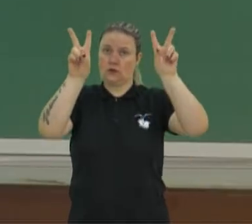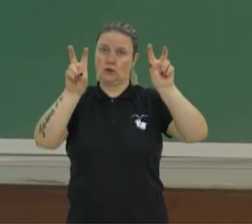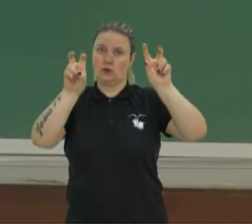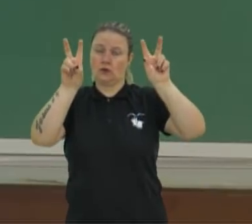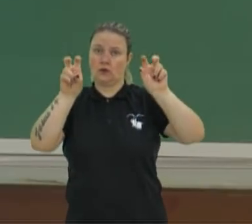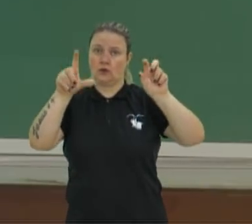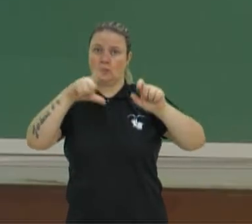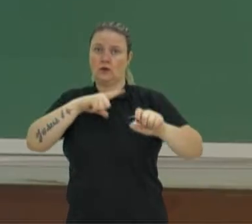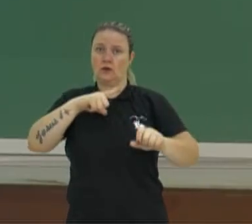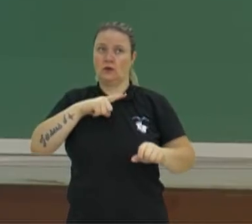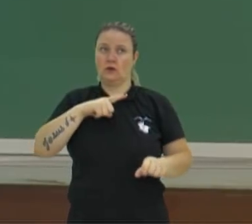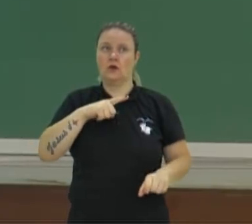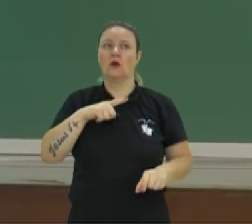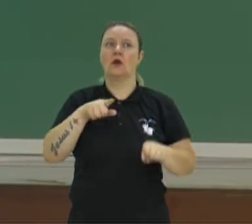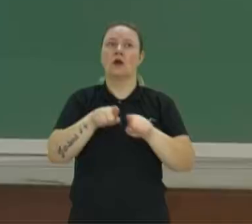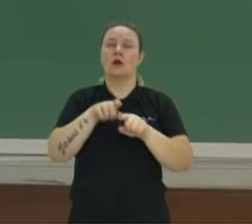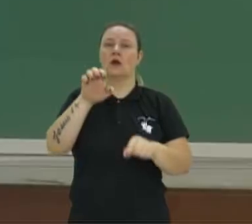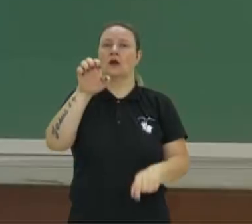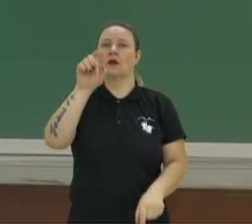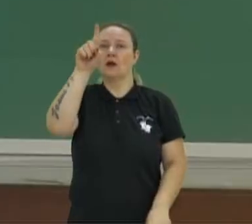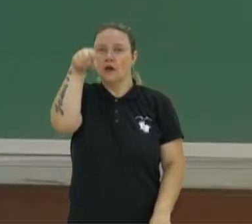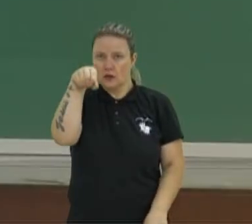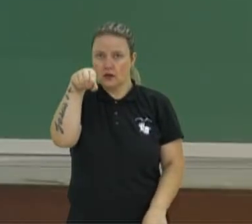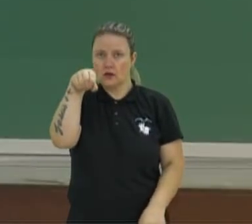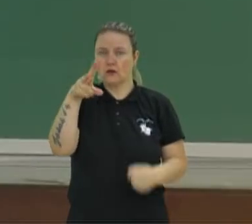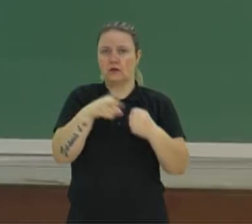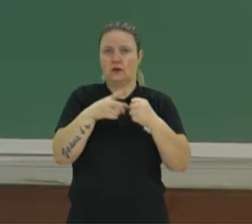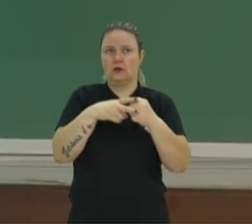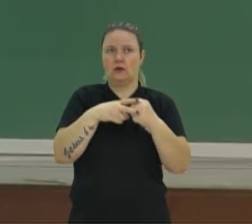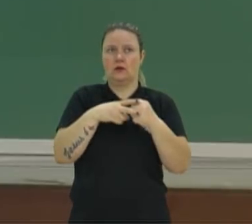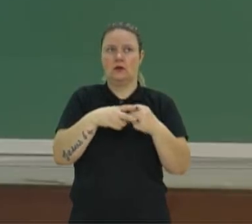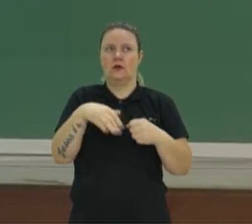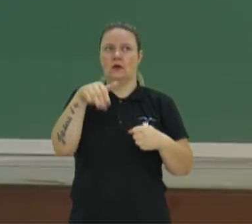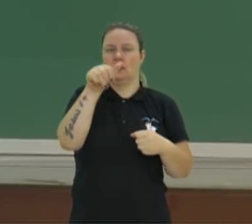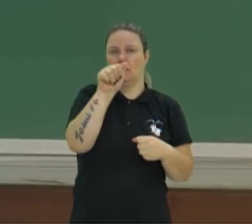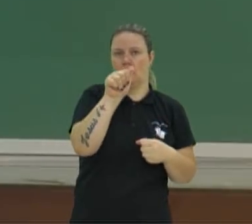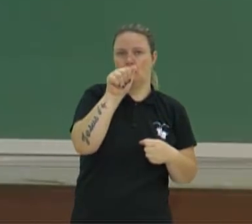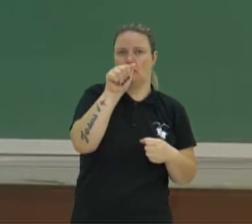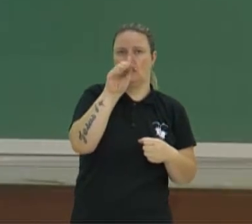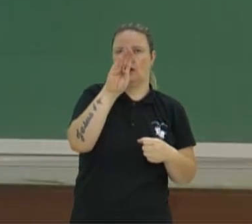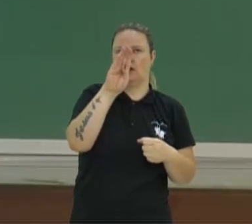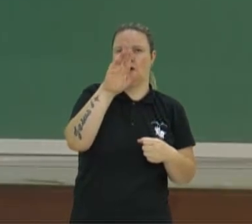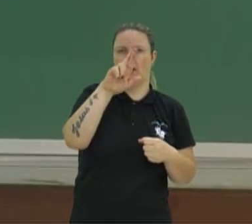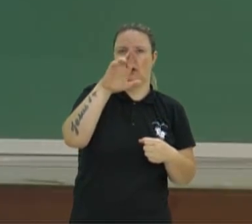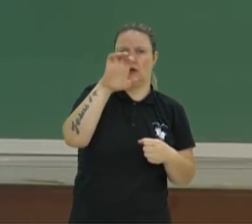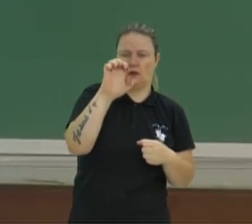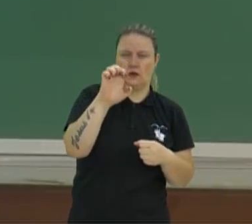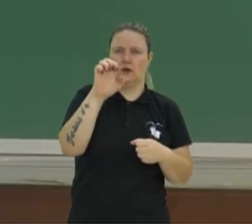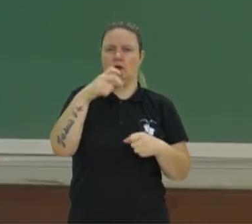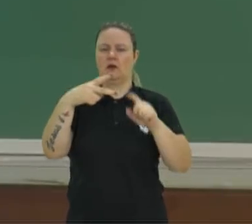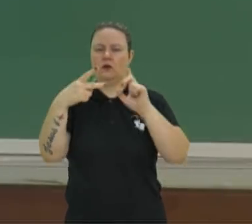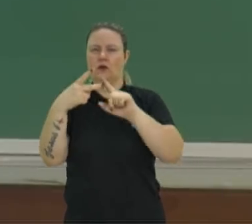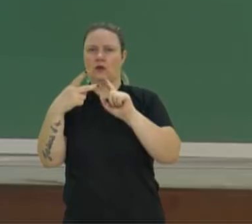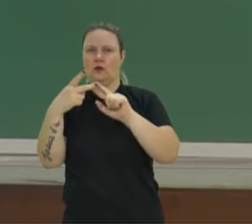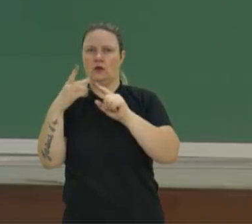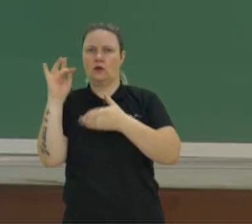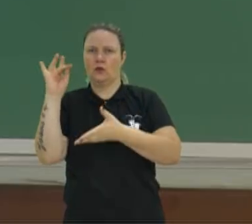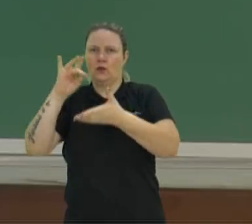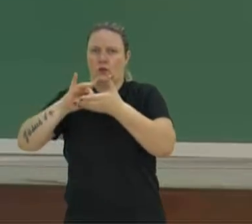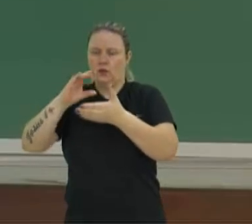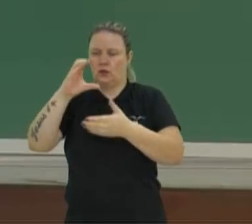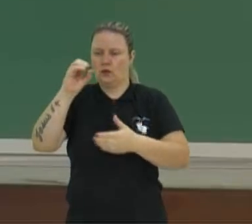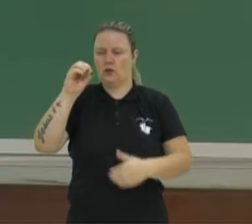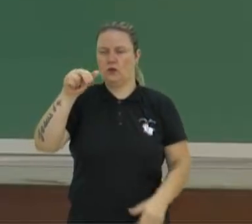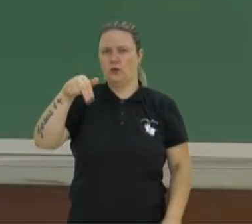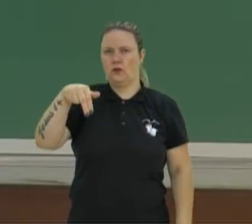manchete, nós temos o verbo é, sublinhado, nós temos o abre, o recebe, o confirma e o seja.